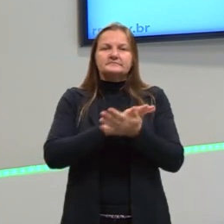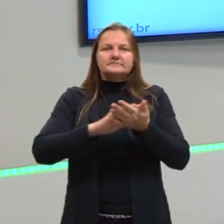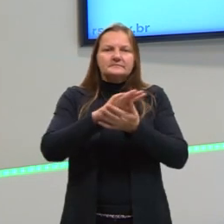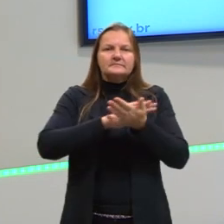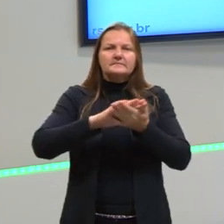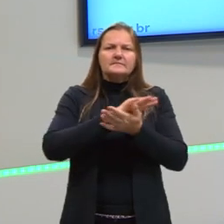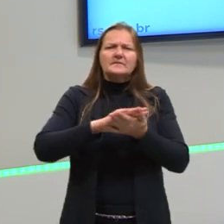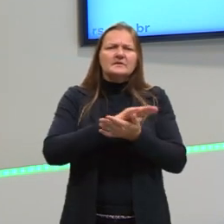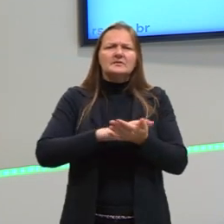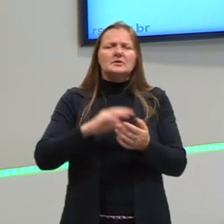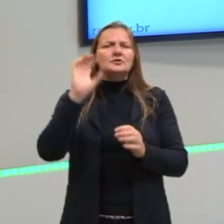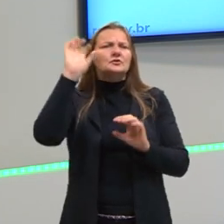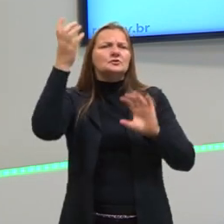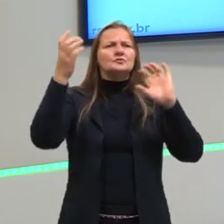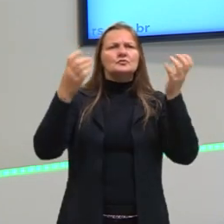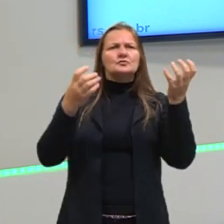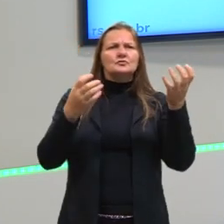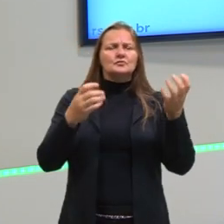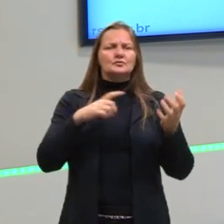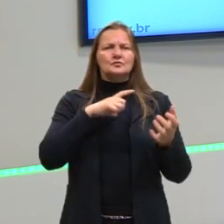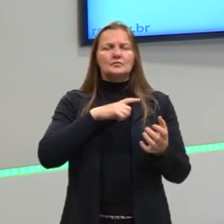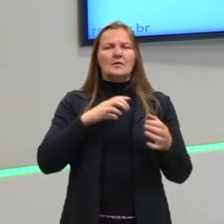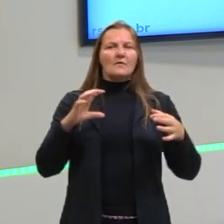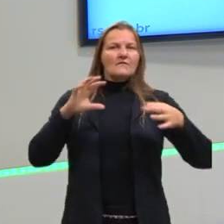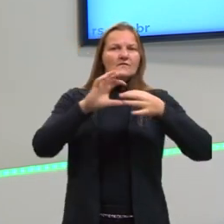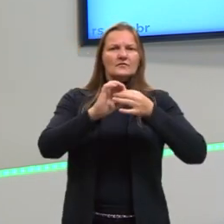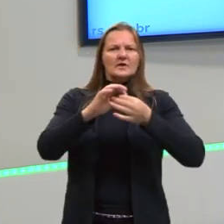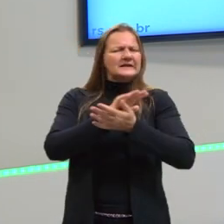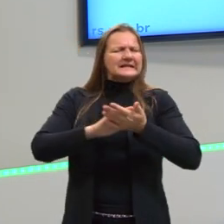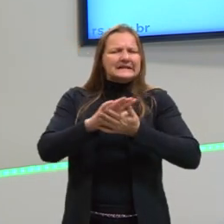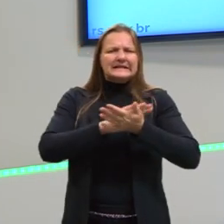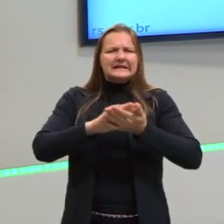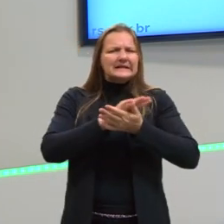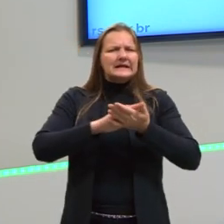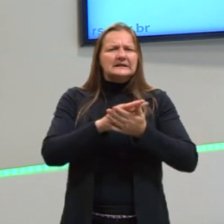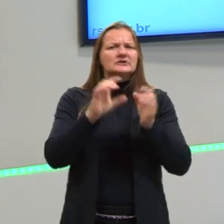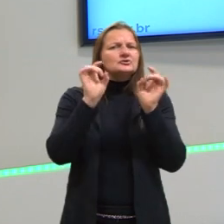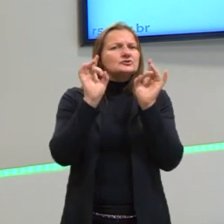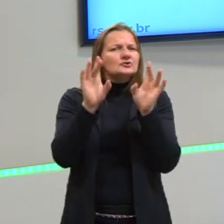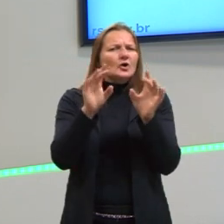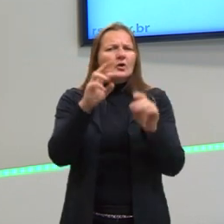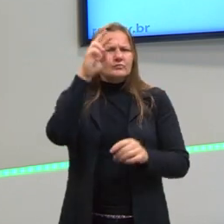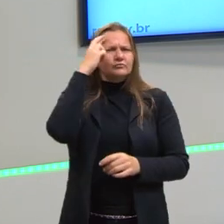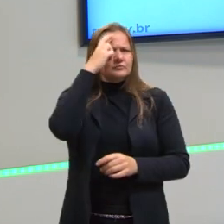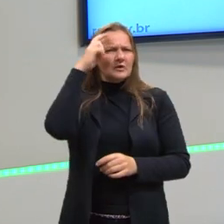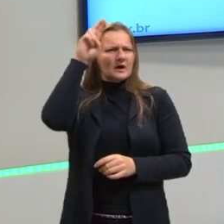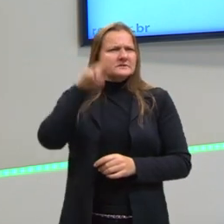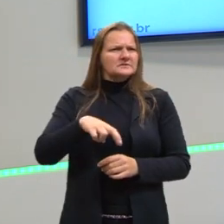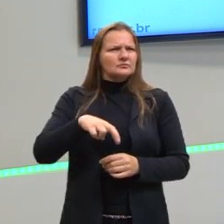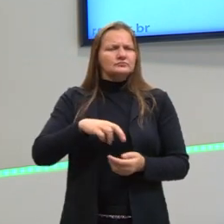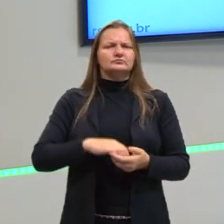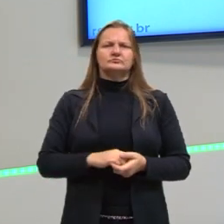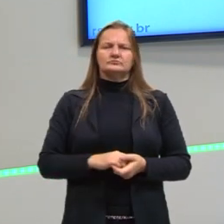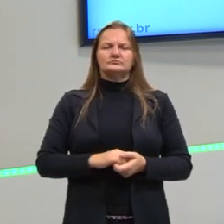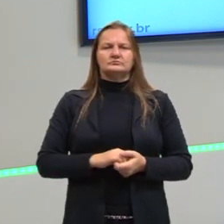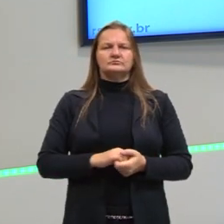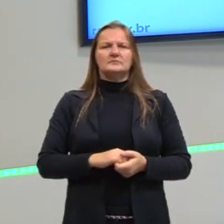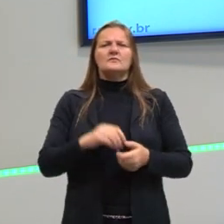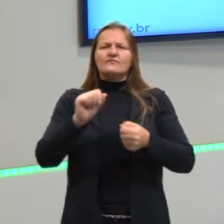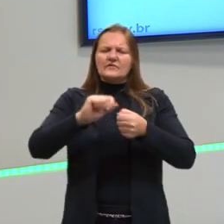pelo as nossas decisões não serem vinculadas à nada apenas seguir a razão o certo é isso